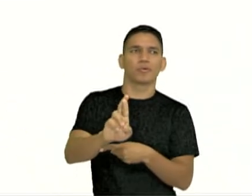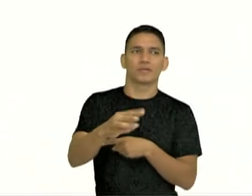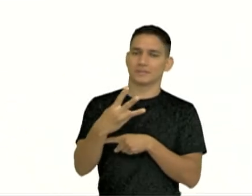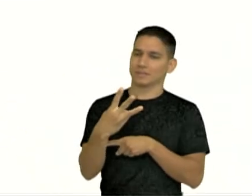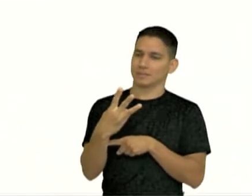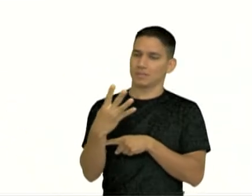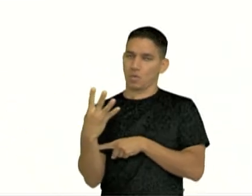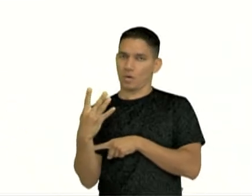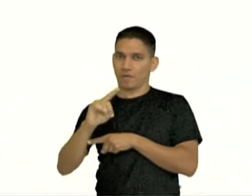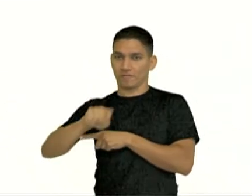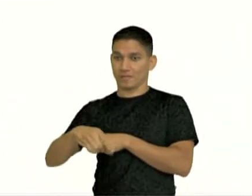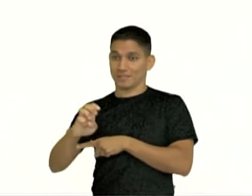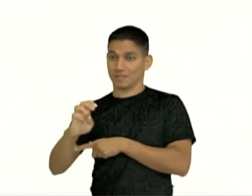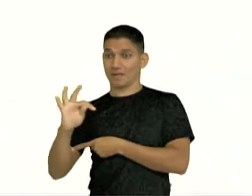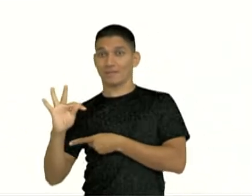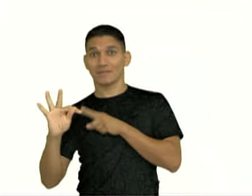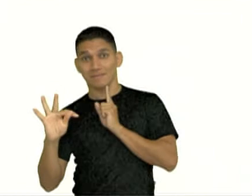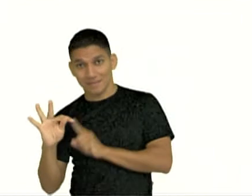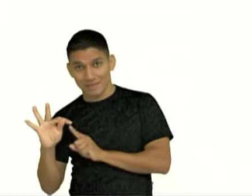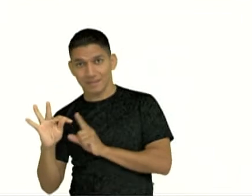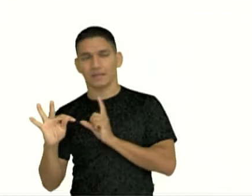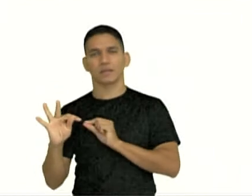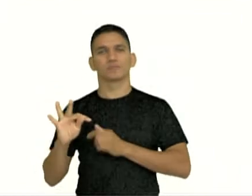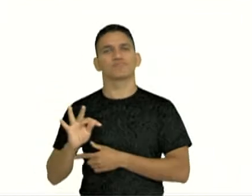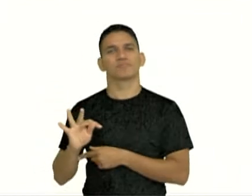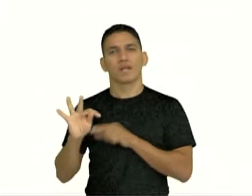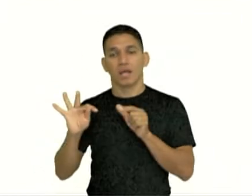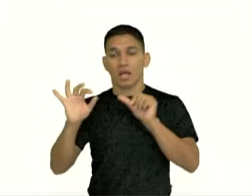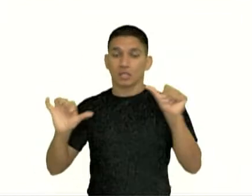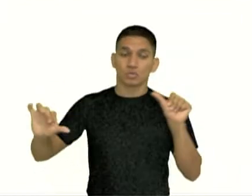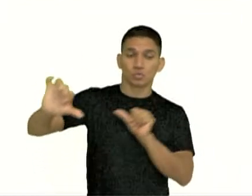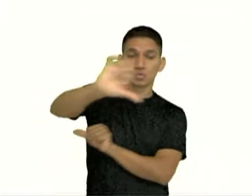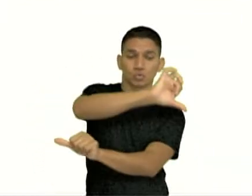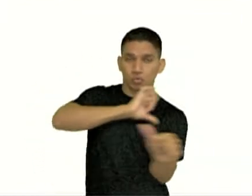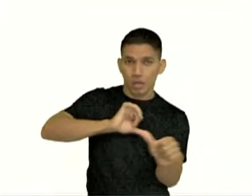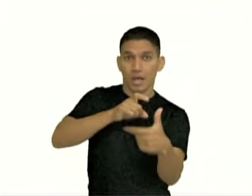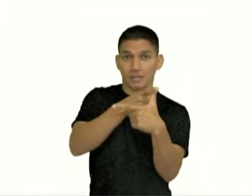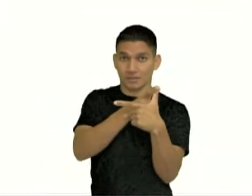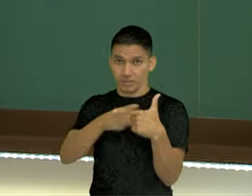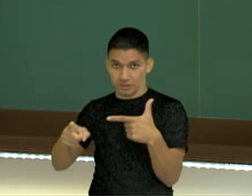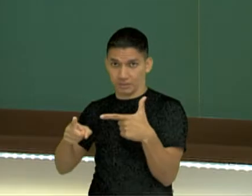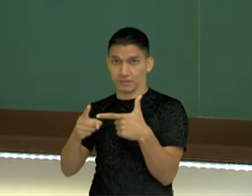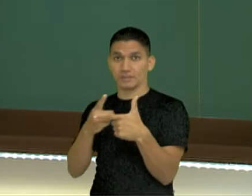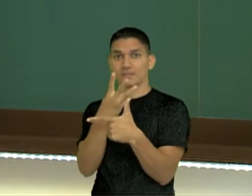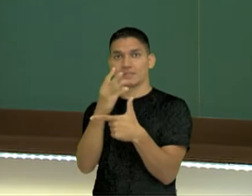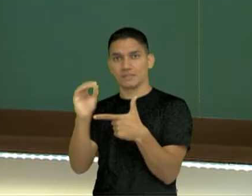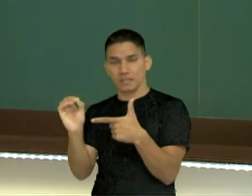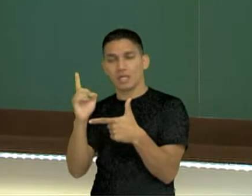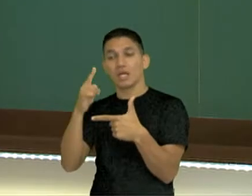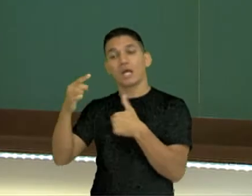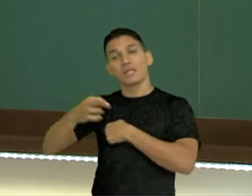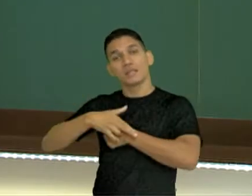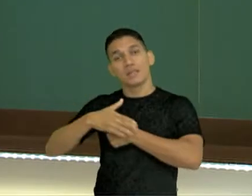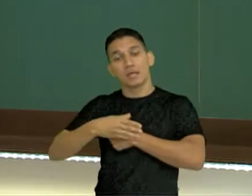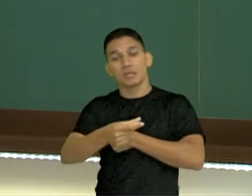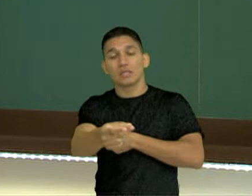34,5T. 34,5 vai passar dividindo do 300 e aqui o tempo deu